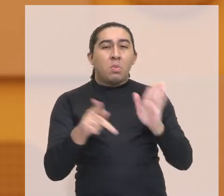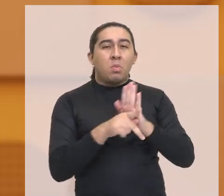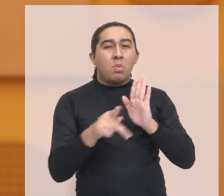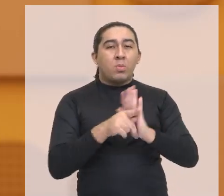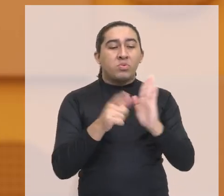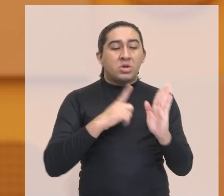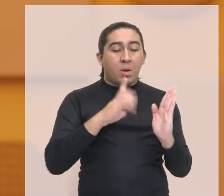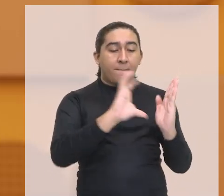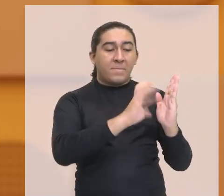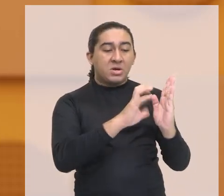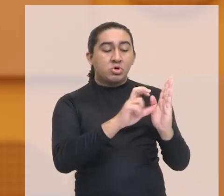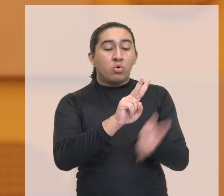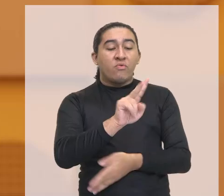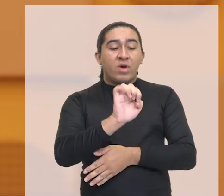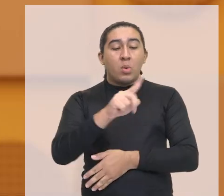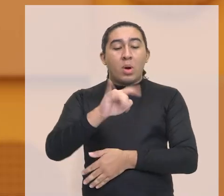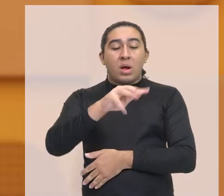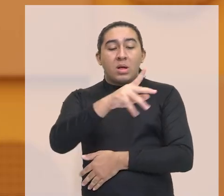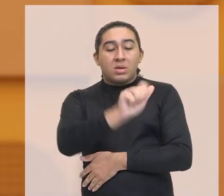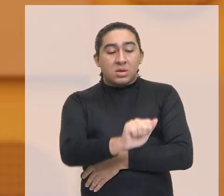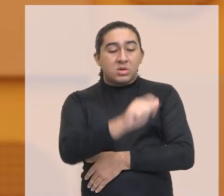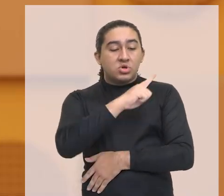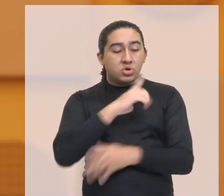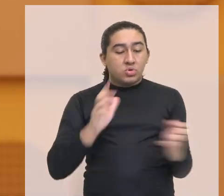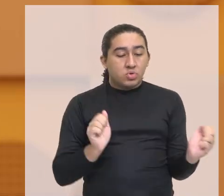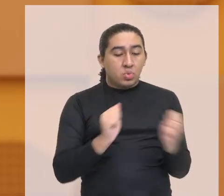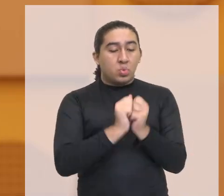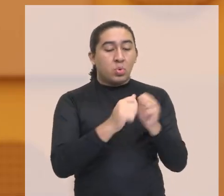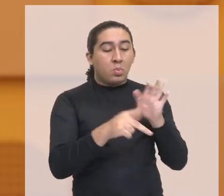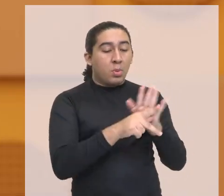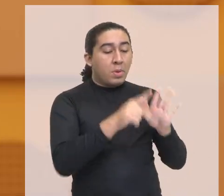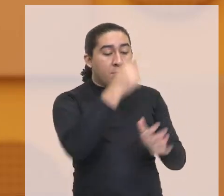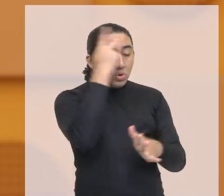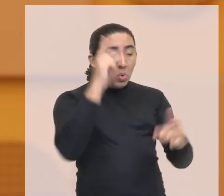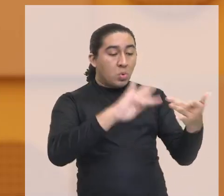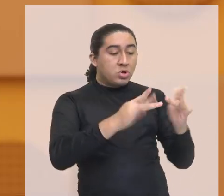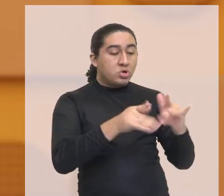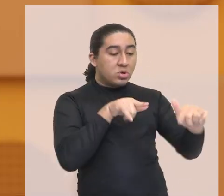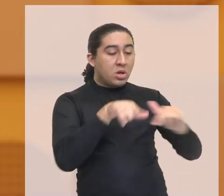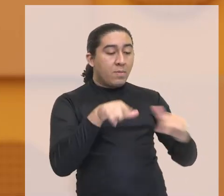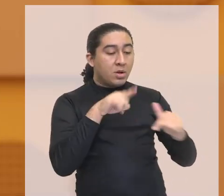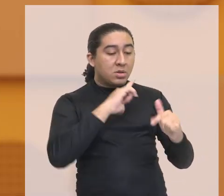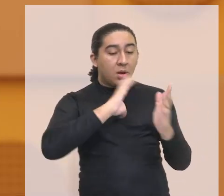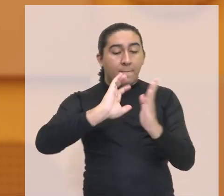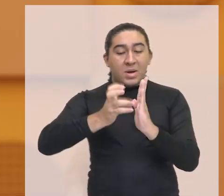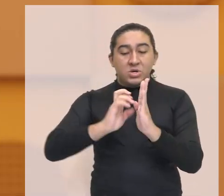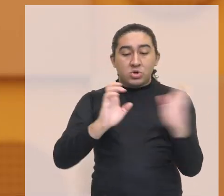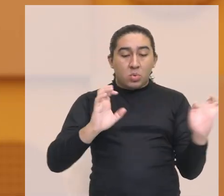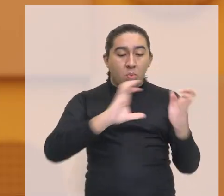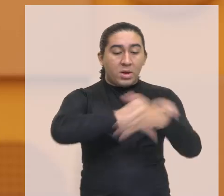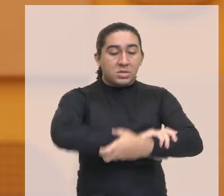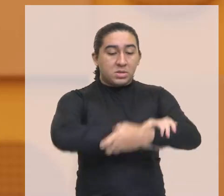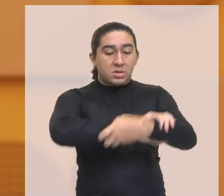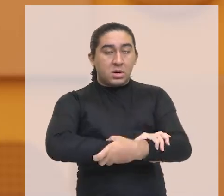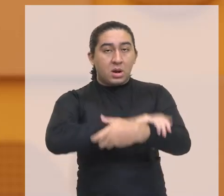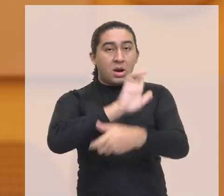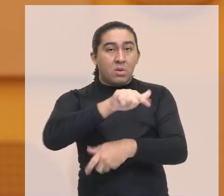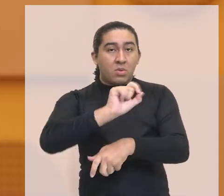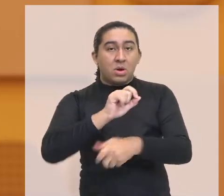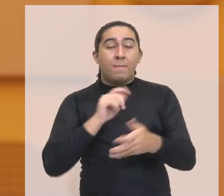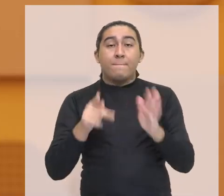de vanguarda, que unisse ali a vanguarda dos trabalhadores em torno de um partido que deveria ser o